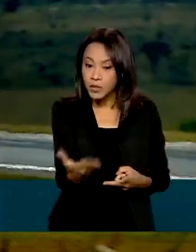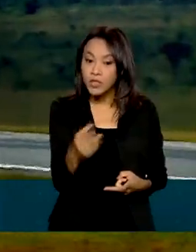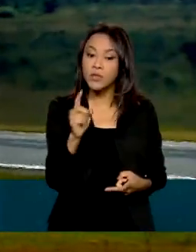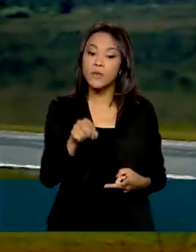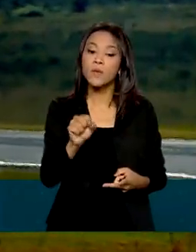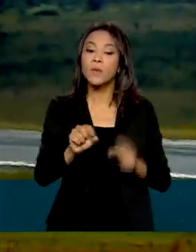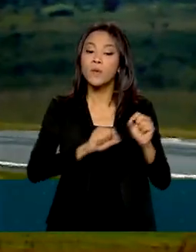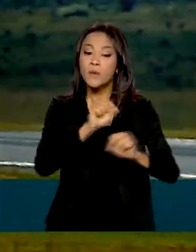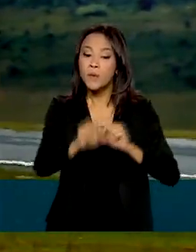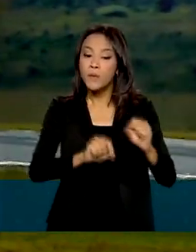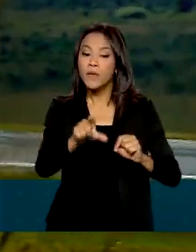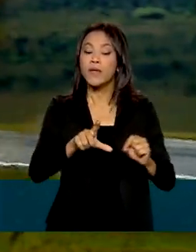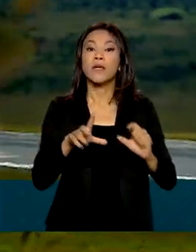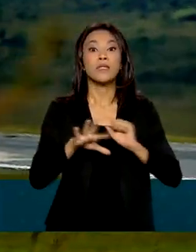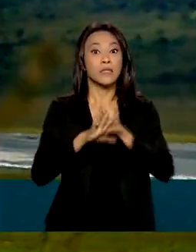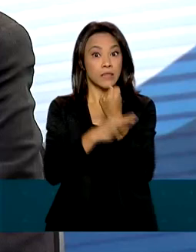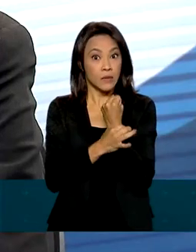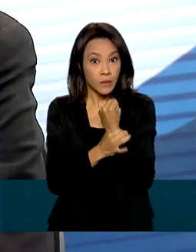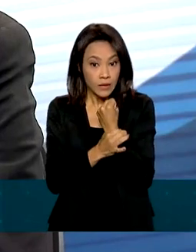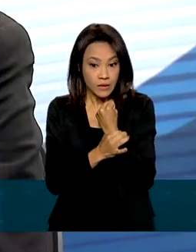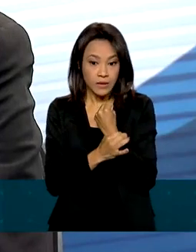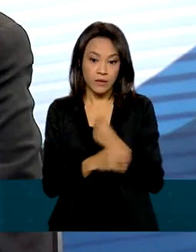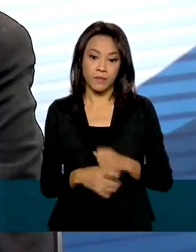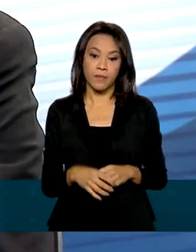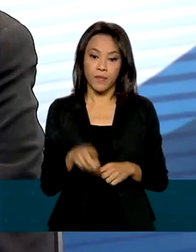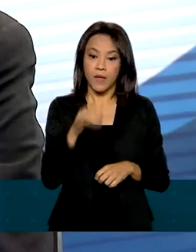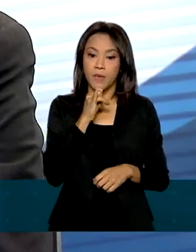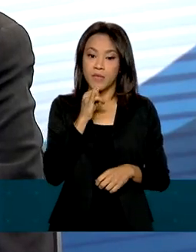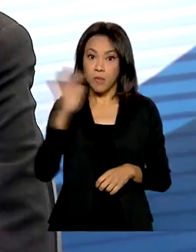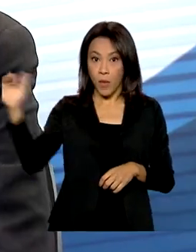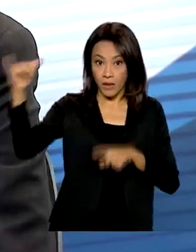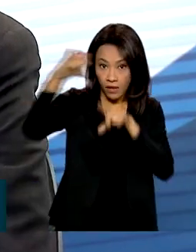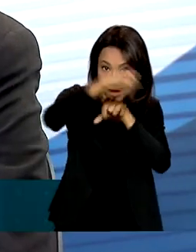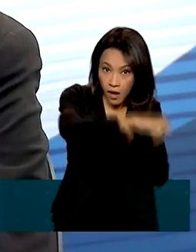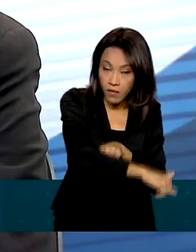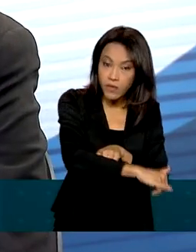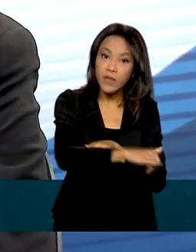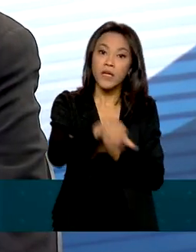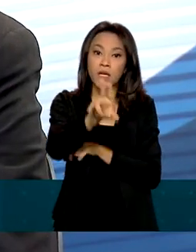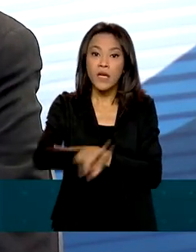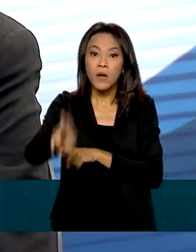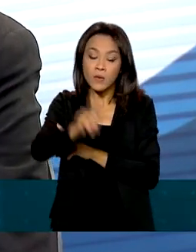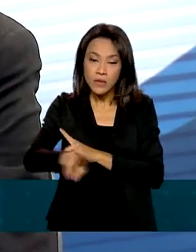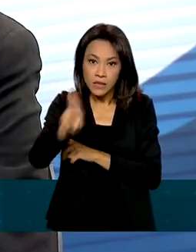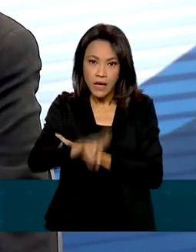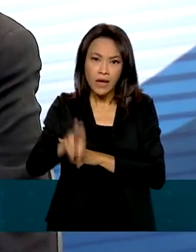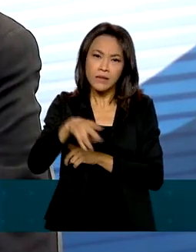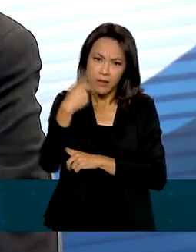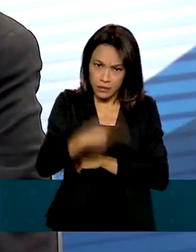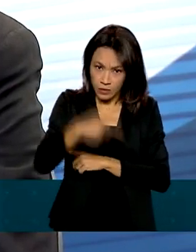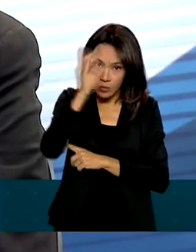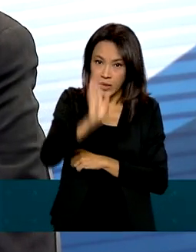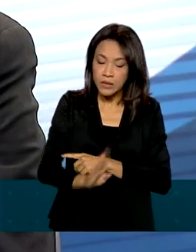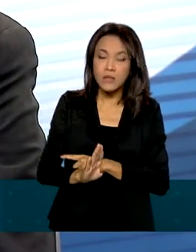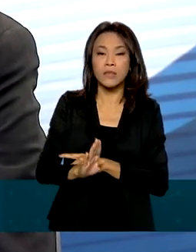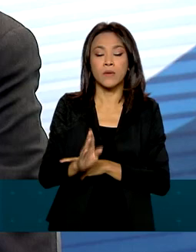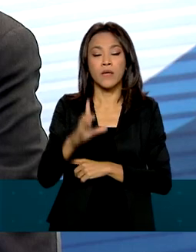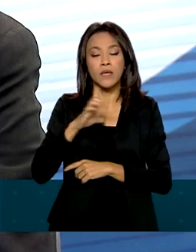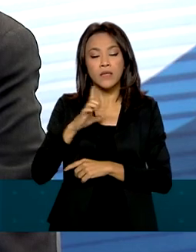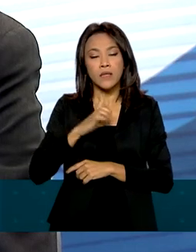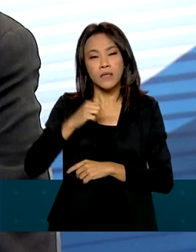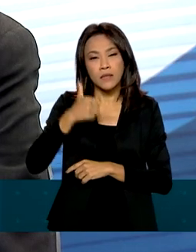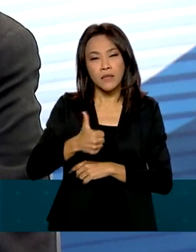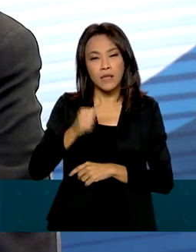de nível equivalente de segurança. Uma aeronave padrão, né, bastante utilizada no, na aviação brasileira, tendo ali em torno